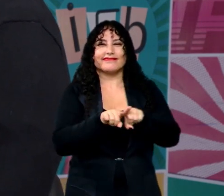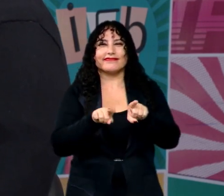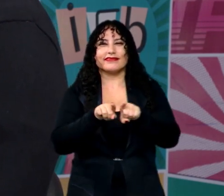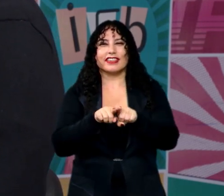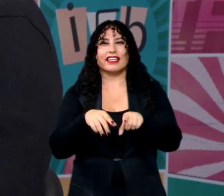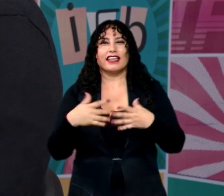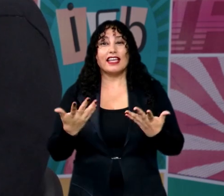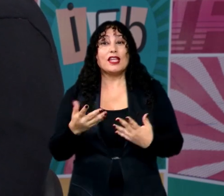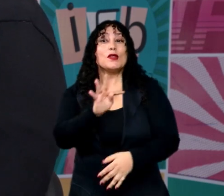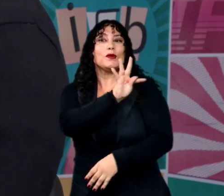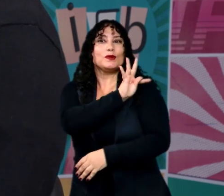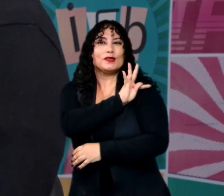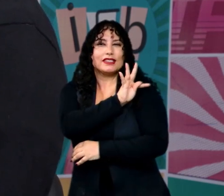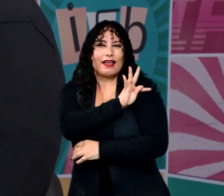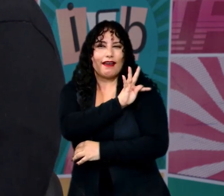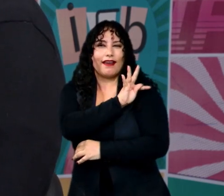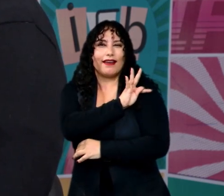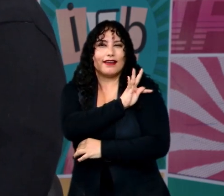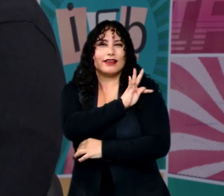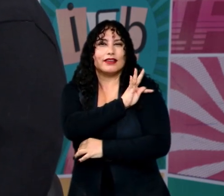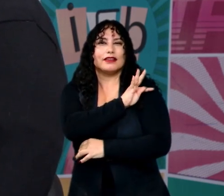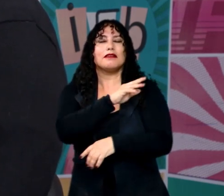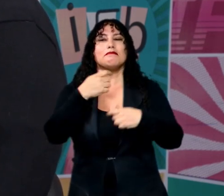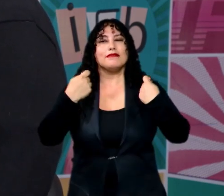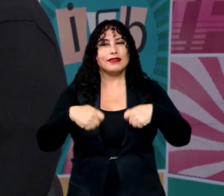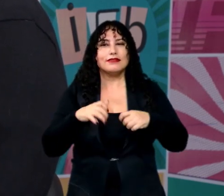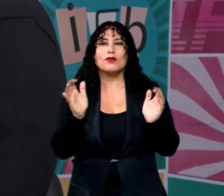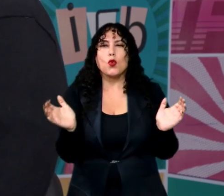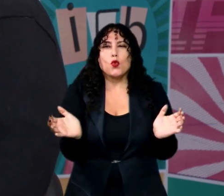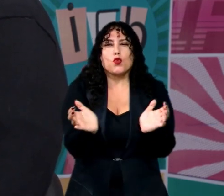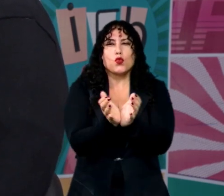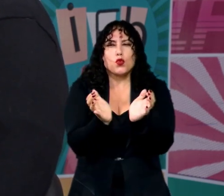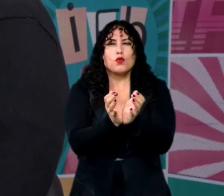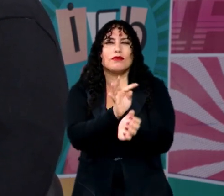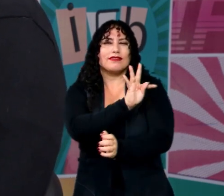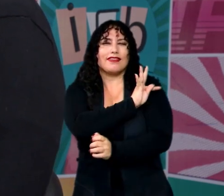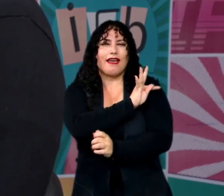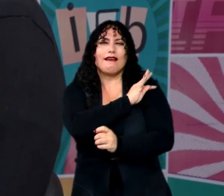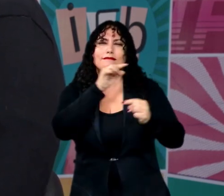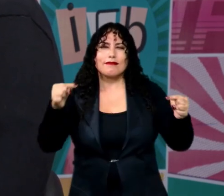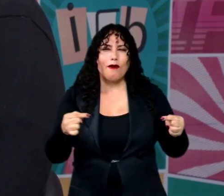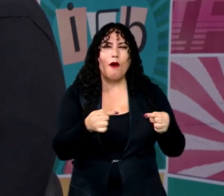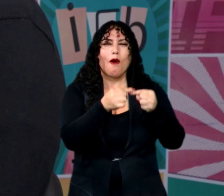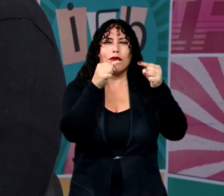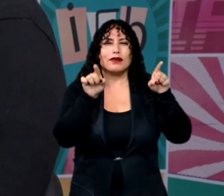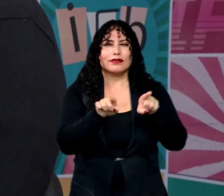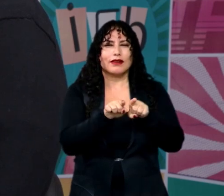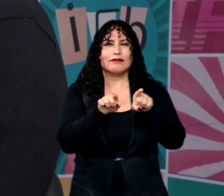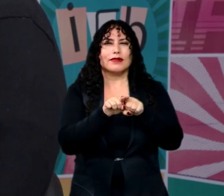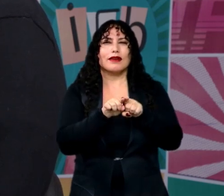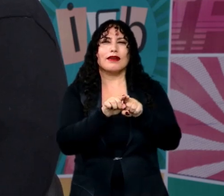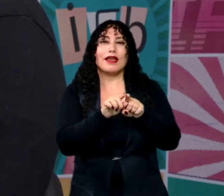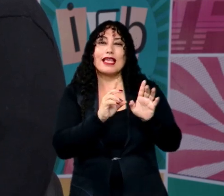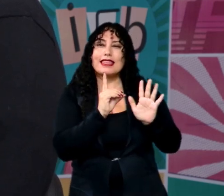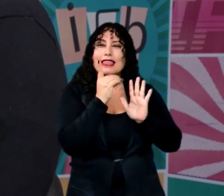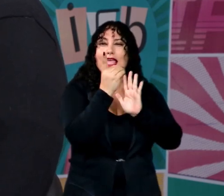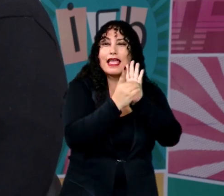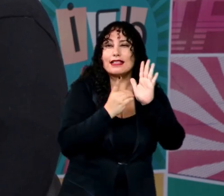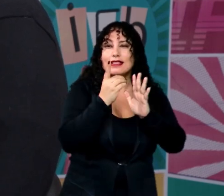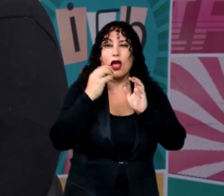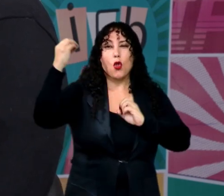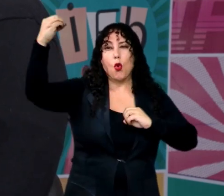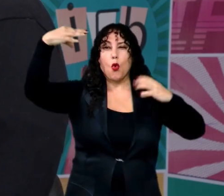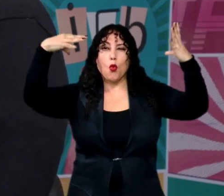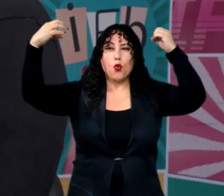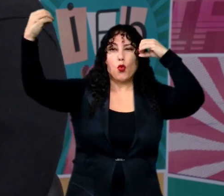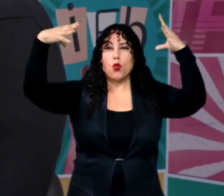e os técnicos, né? Que a gente também precisa de equipe técnica adequada para fazer design de luz